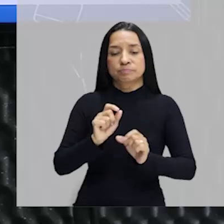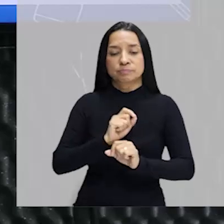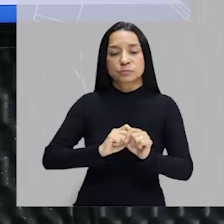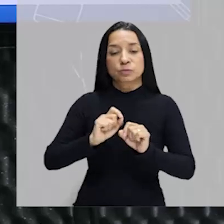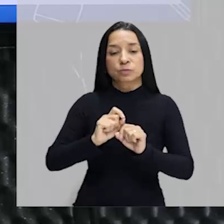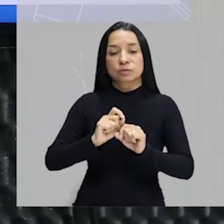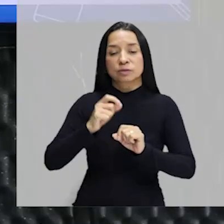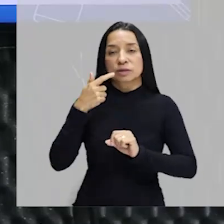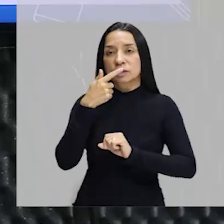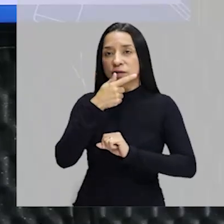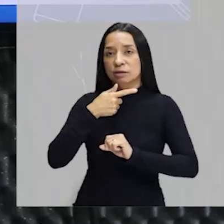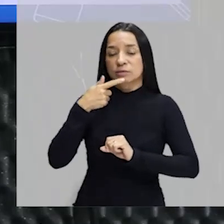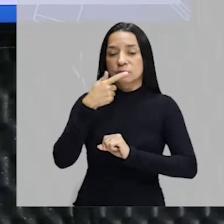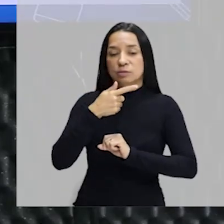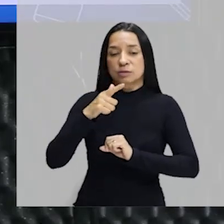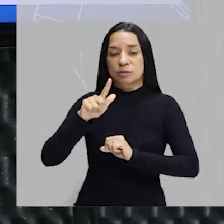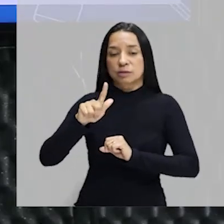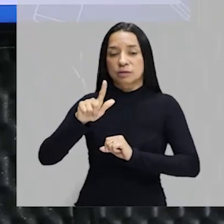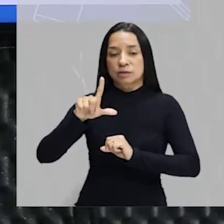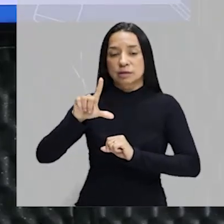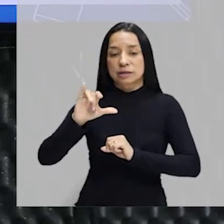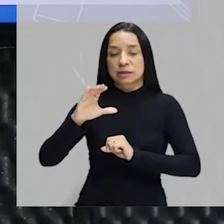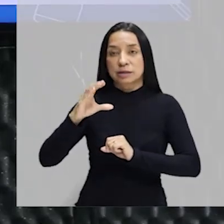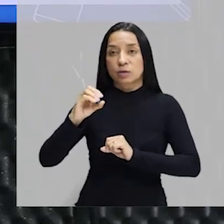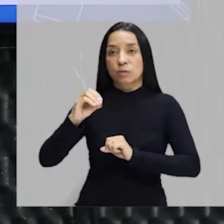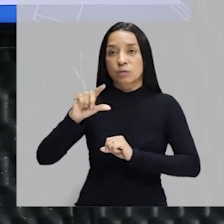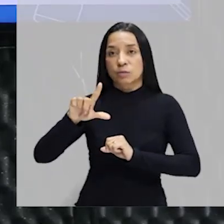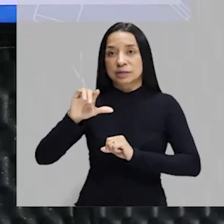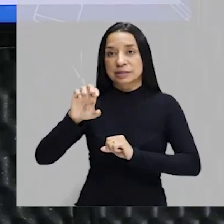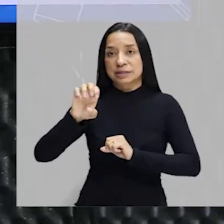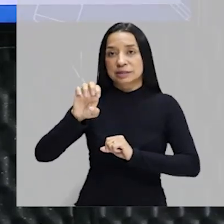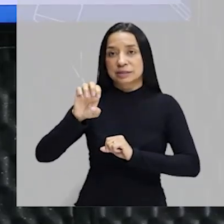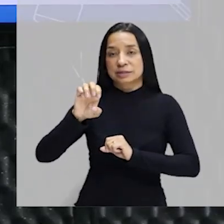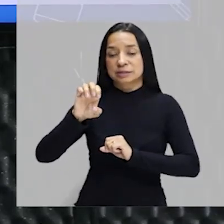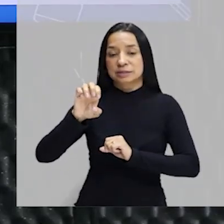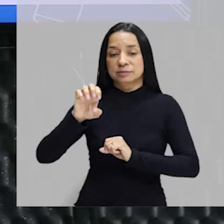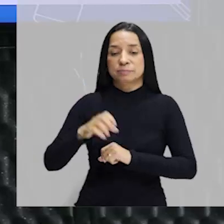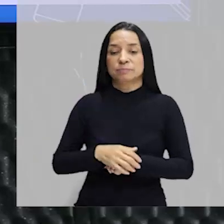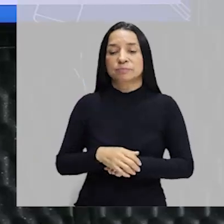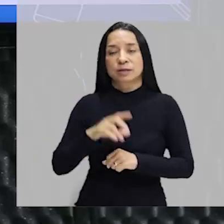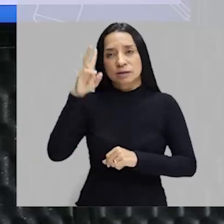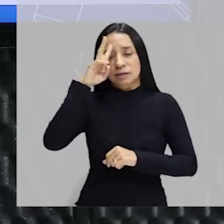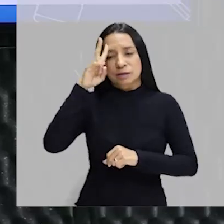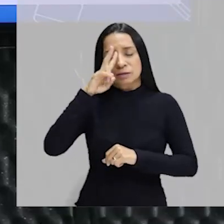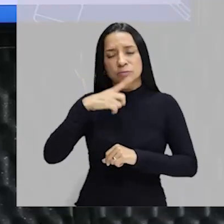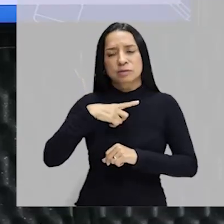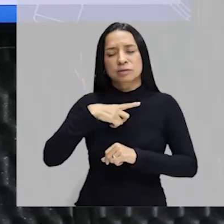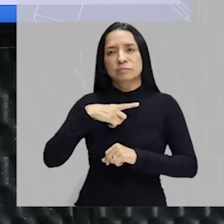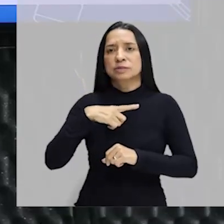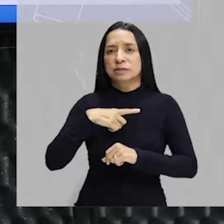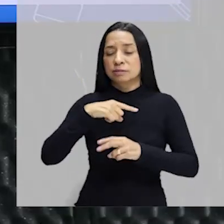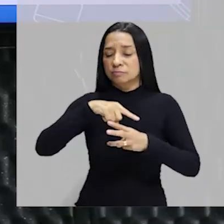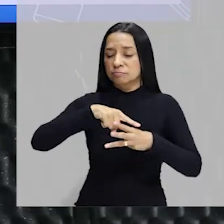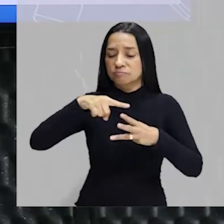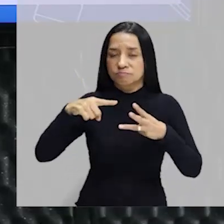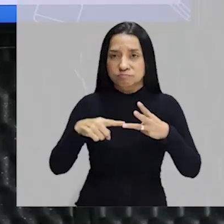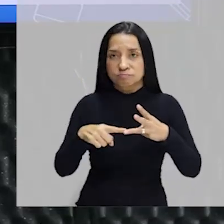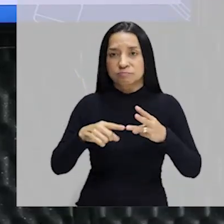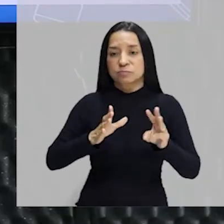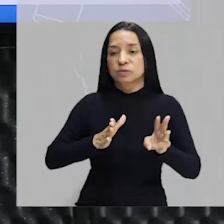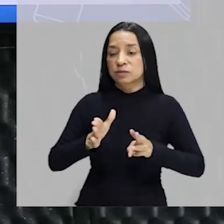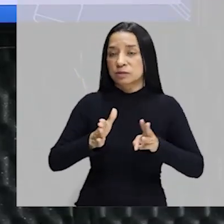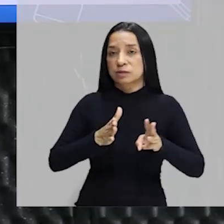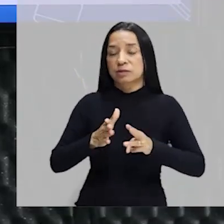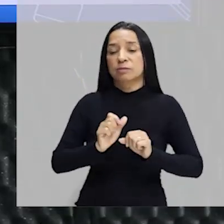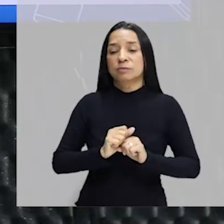é a glicólise? Vamos lembrar, como a gente viu aqui no enunciado, existem três etapas